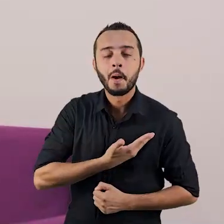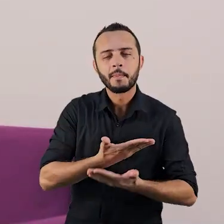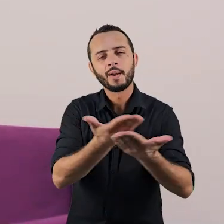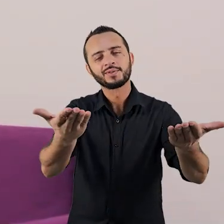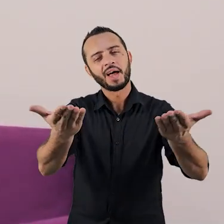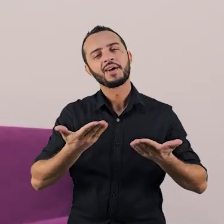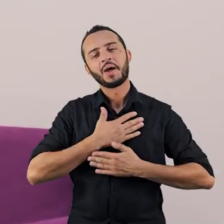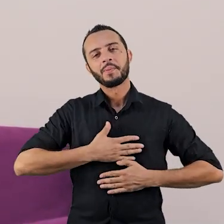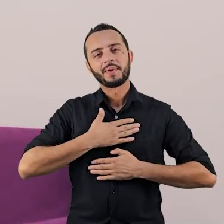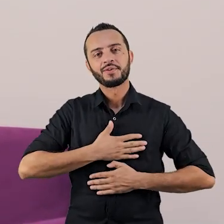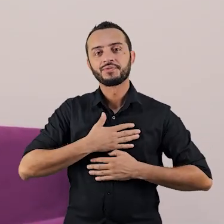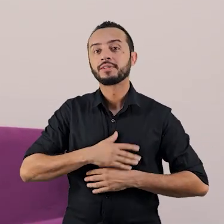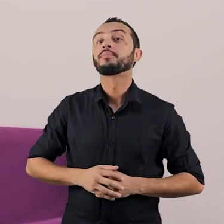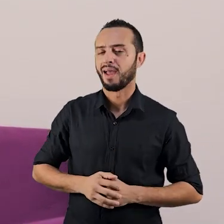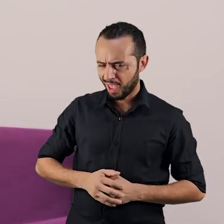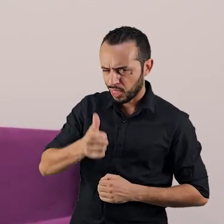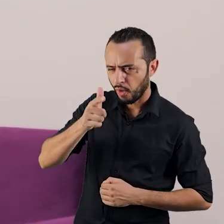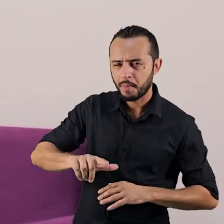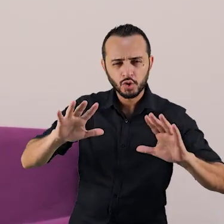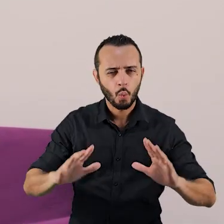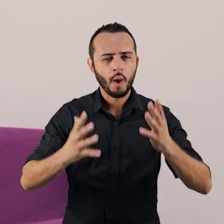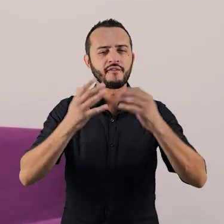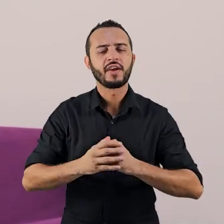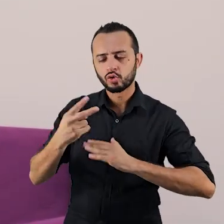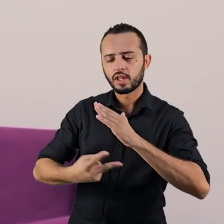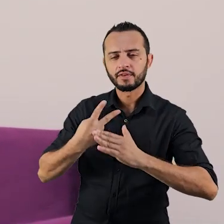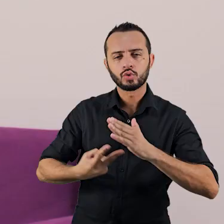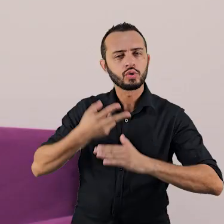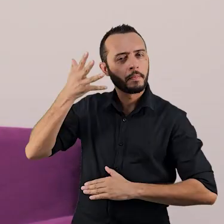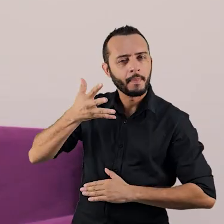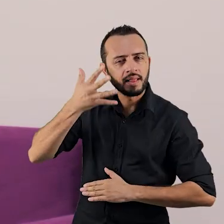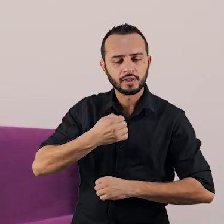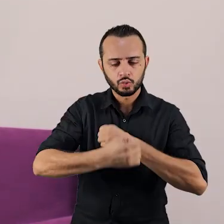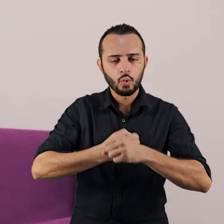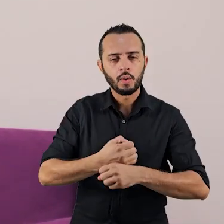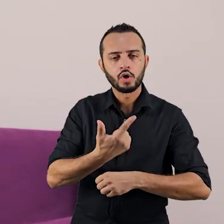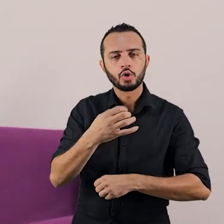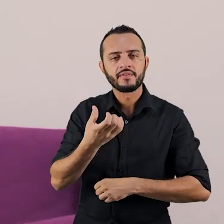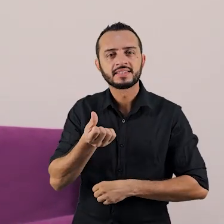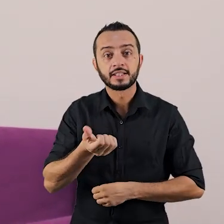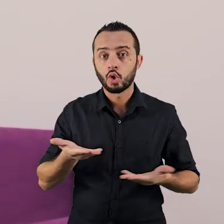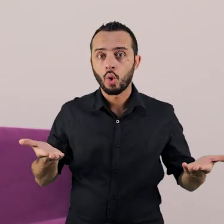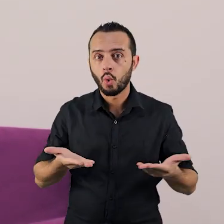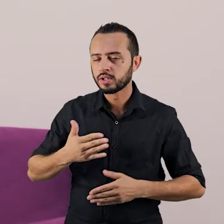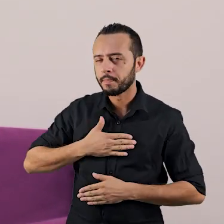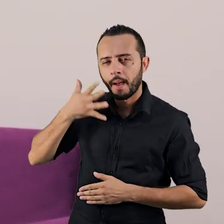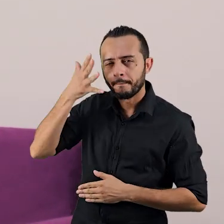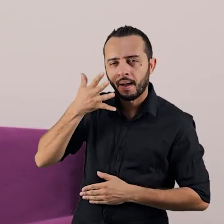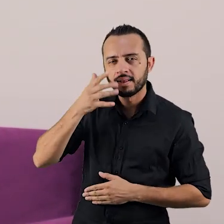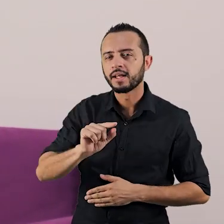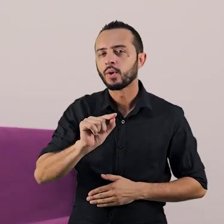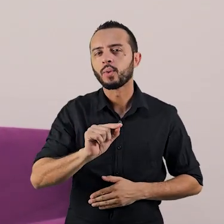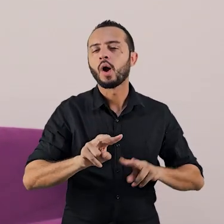Caros amigos, sejam bem-vindos a mais um VNT Summit 2026. Hoje a minha palestra vai tratar da física